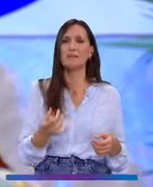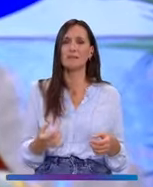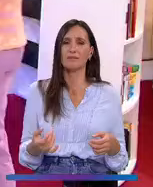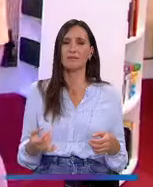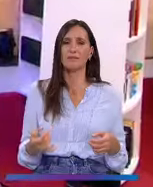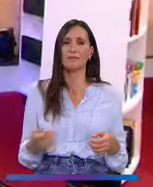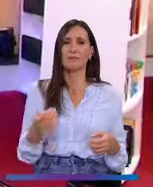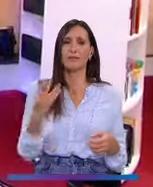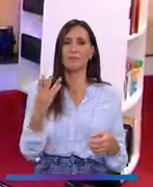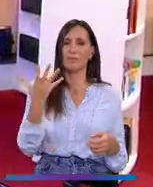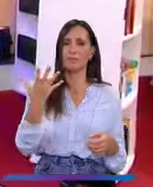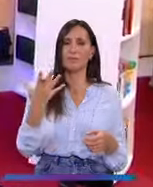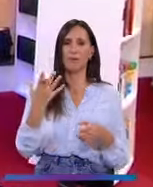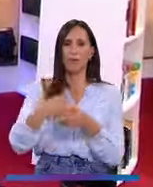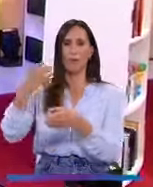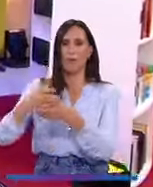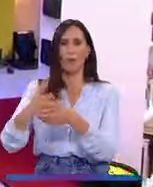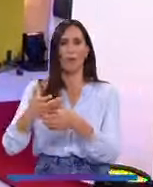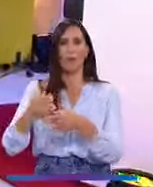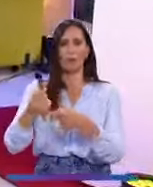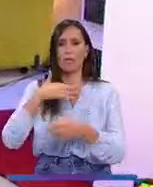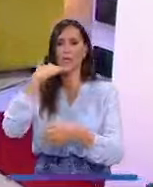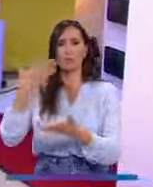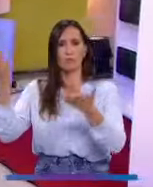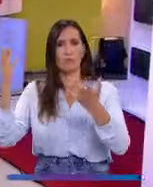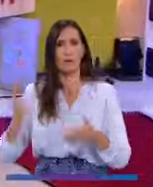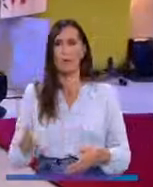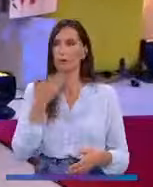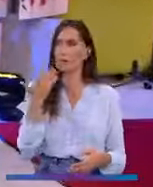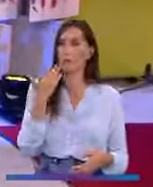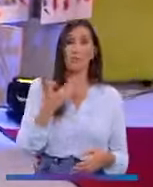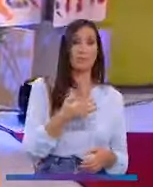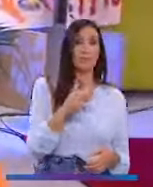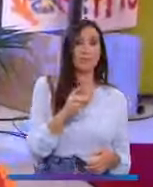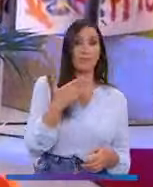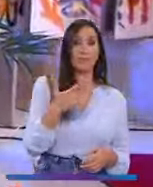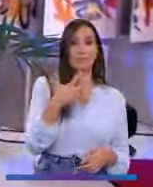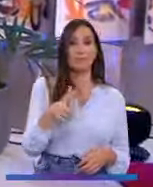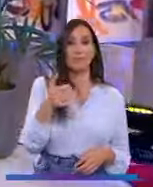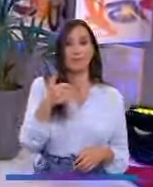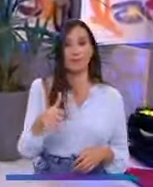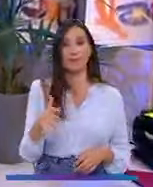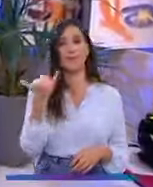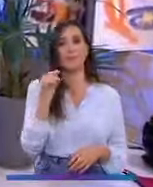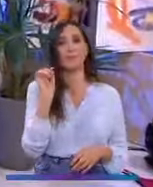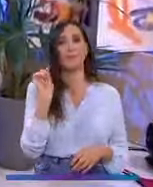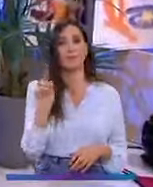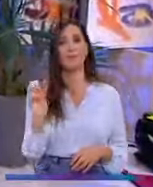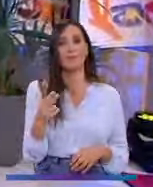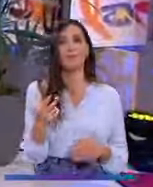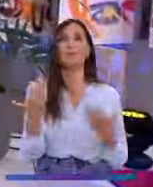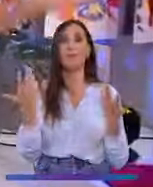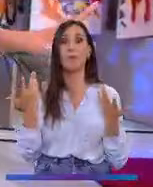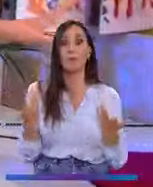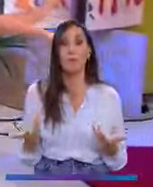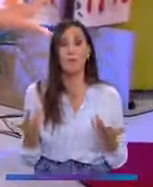4 ou 5 copos! Que exagero! 7, 6, 1, 100, 500, 20 mil euros! É agora!